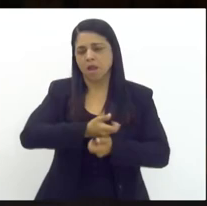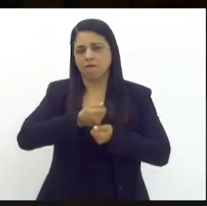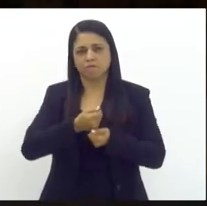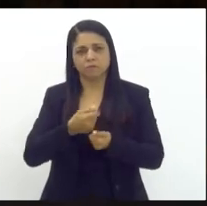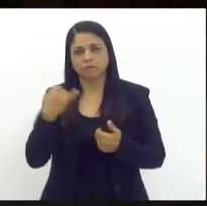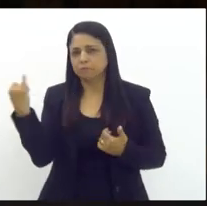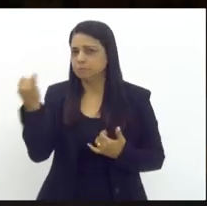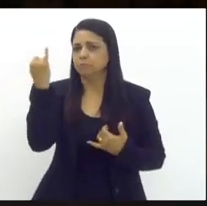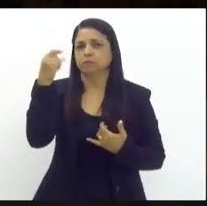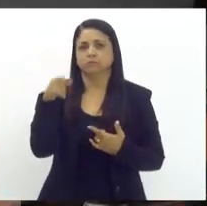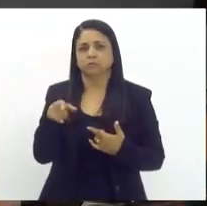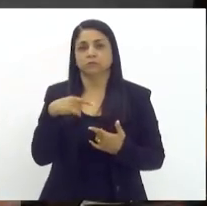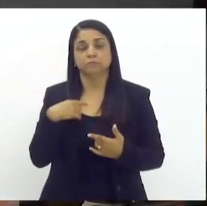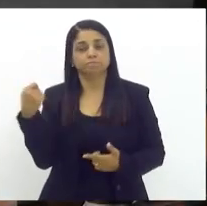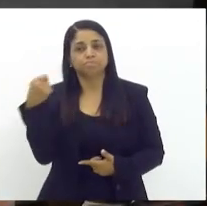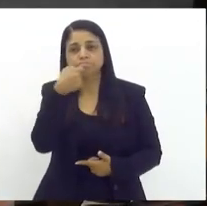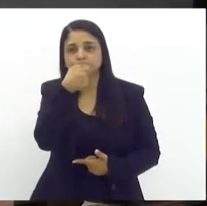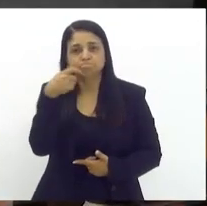senhor